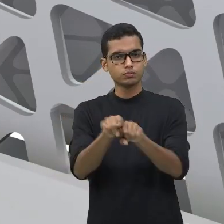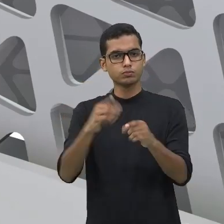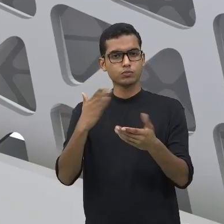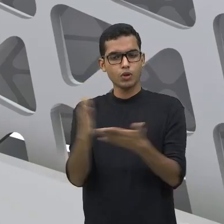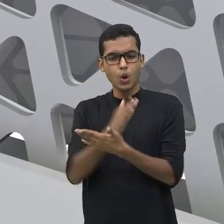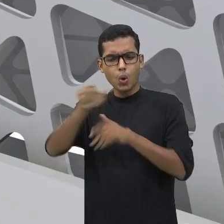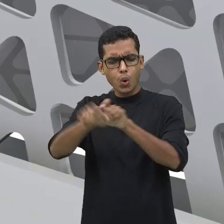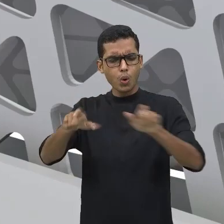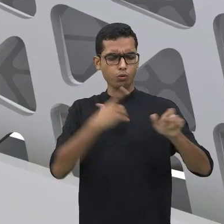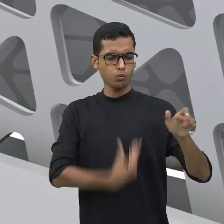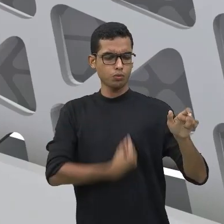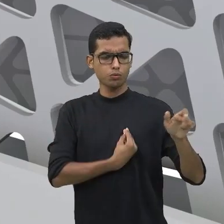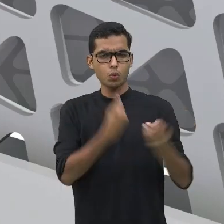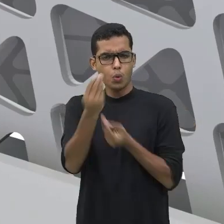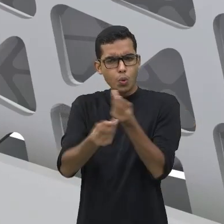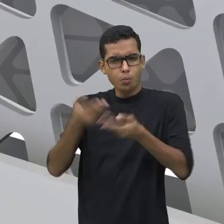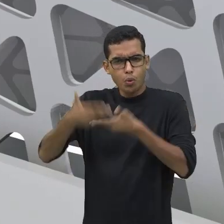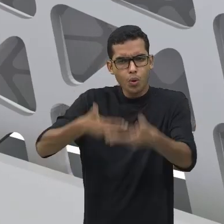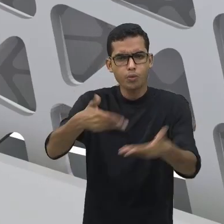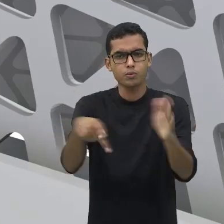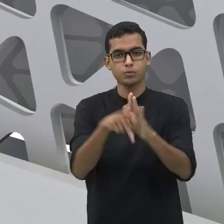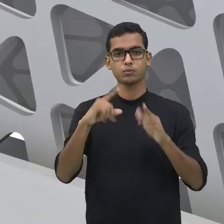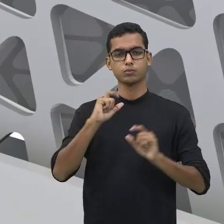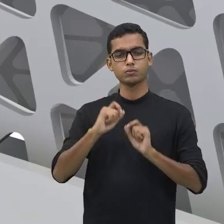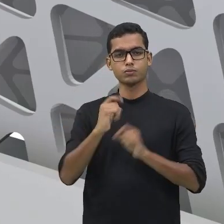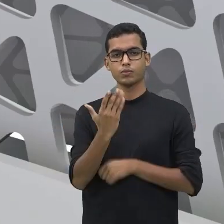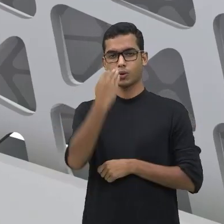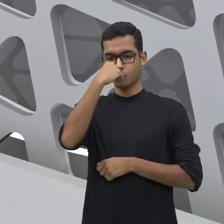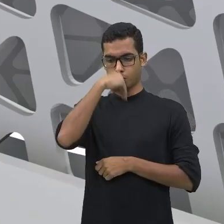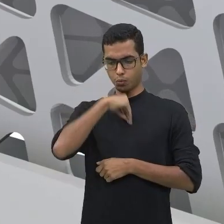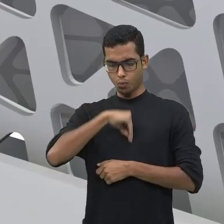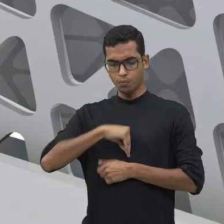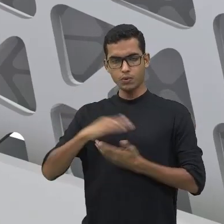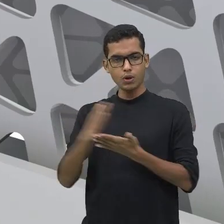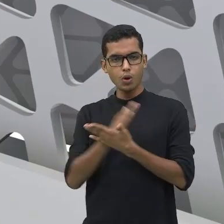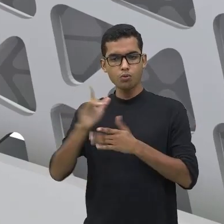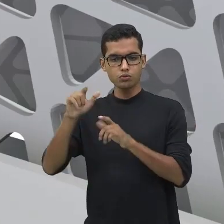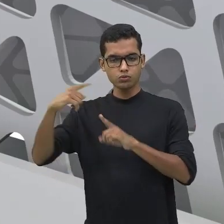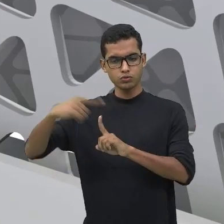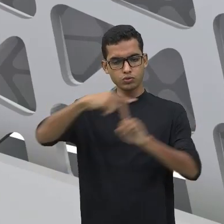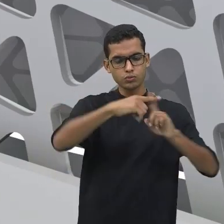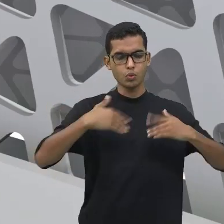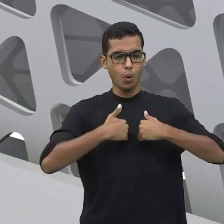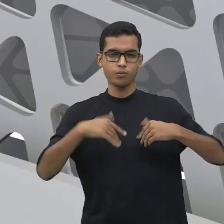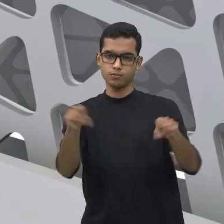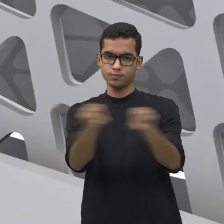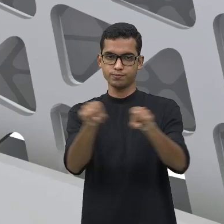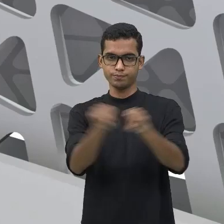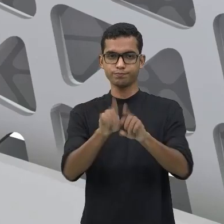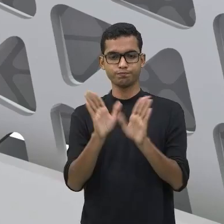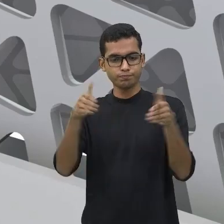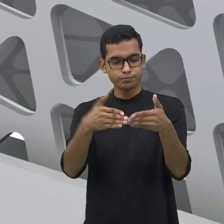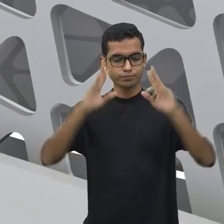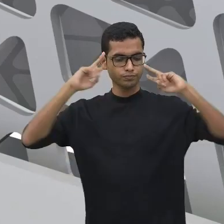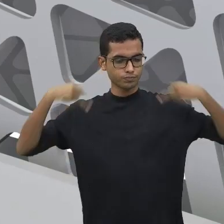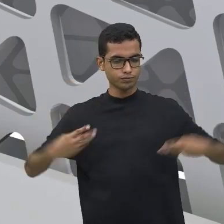como é que é a digestão desses seres vivos e focamos aí no sistema digestório